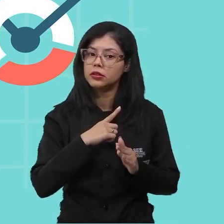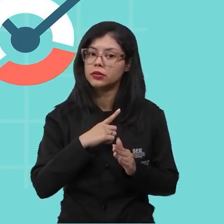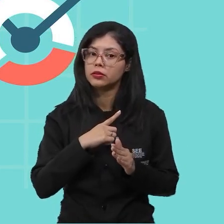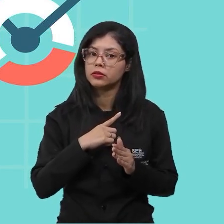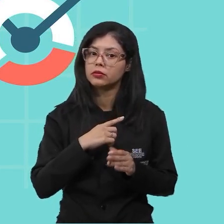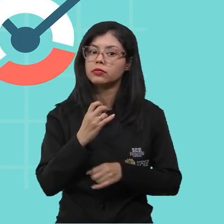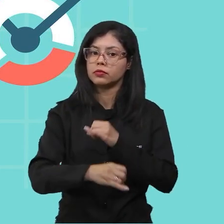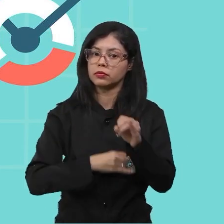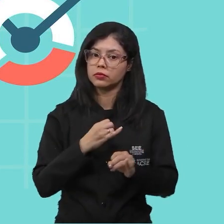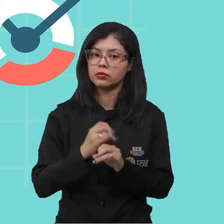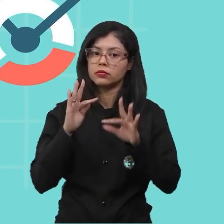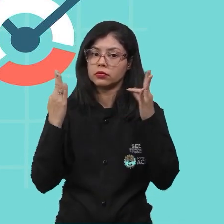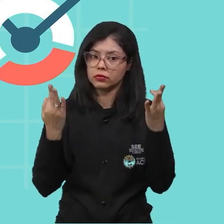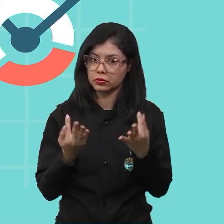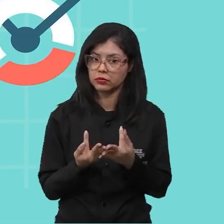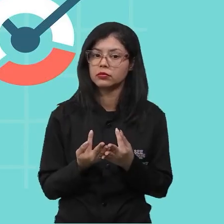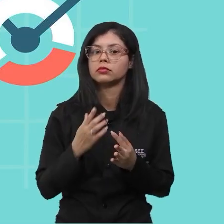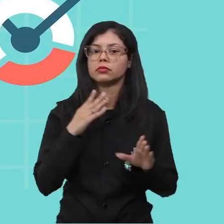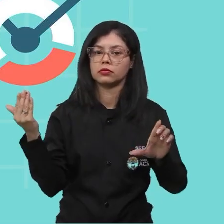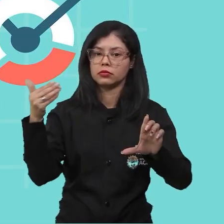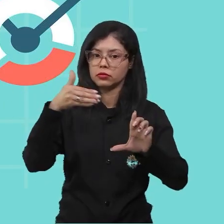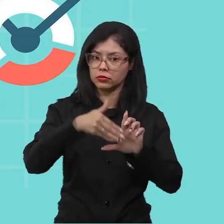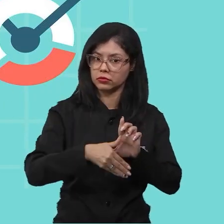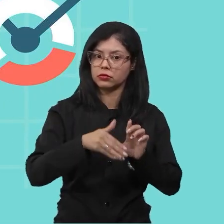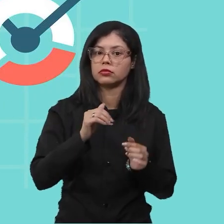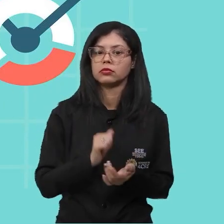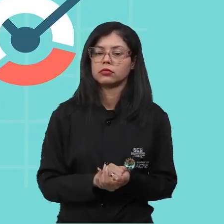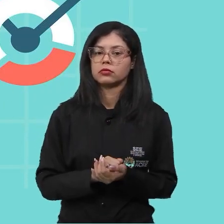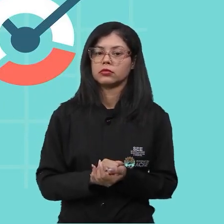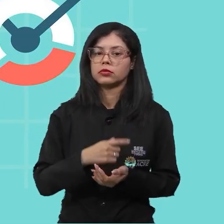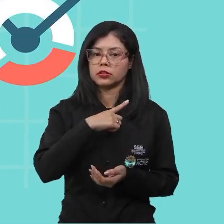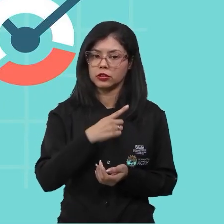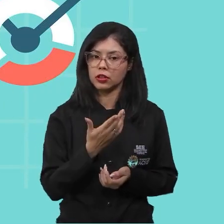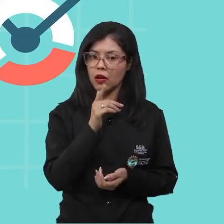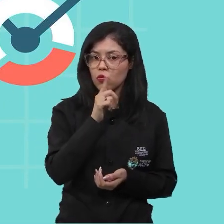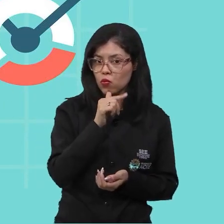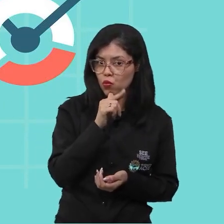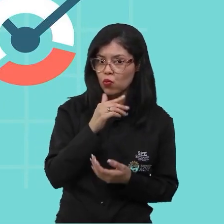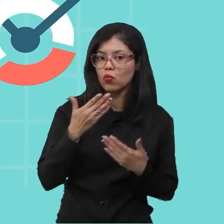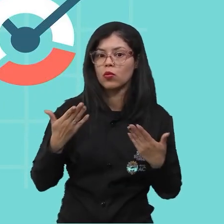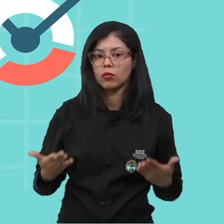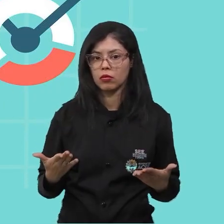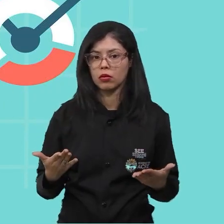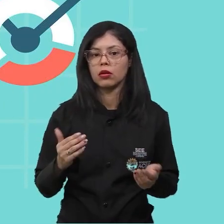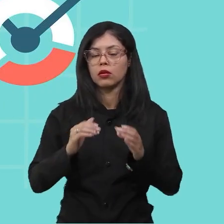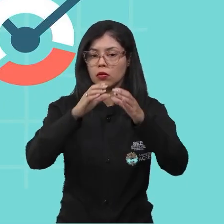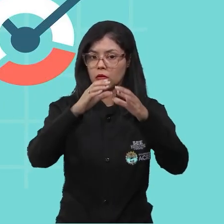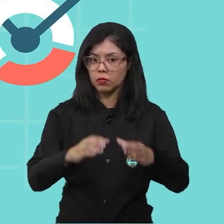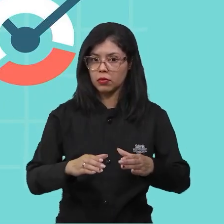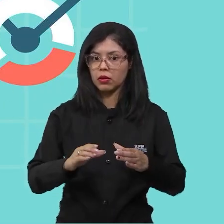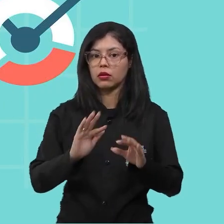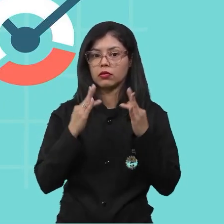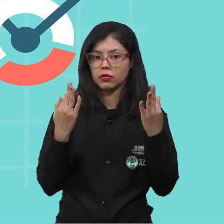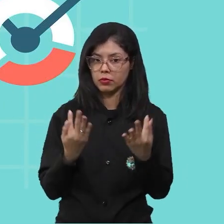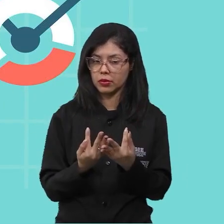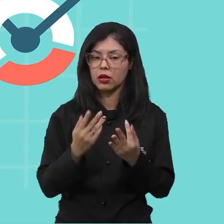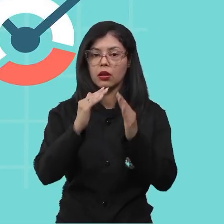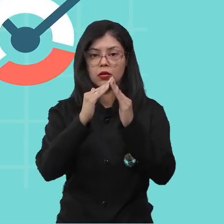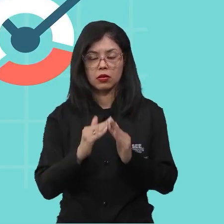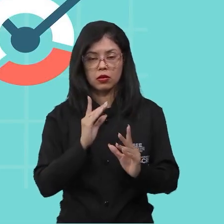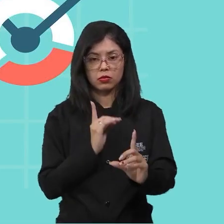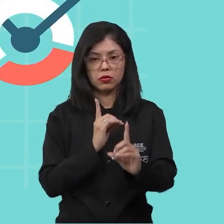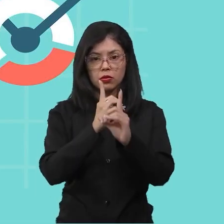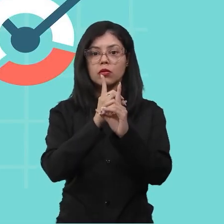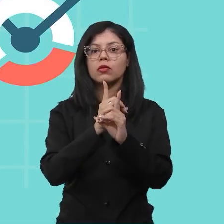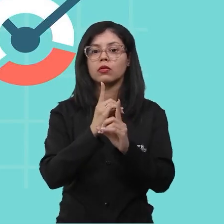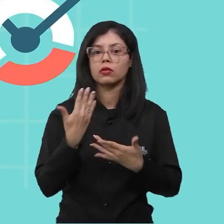ela tem internet, a família ela tem acesso à rede de abastecimento de água, água, o bairro em que essas famílias elas se